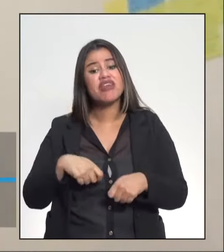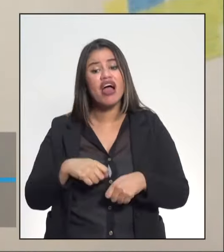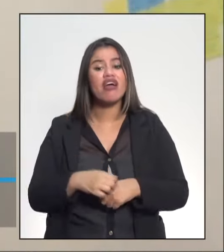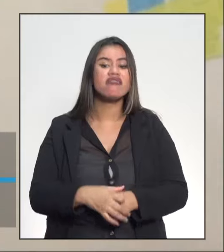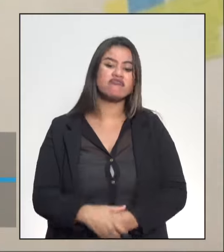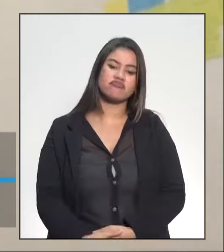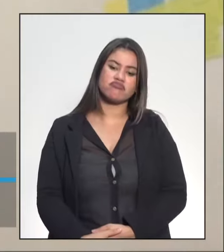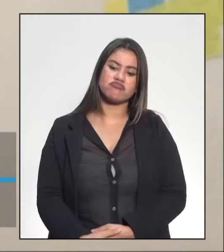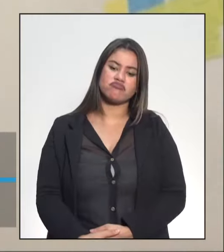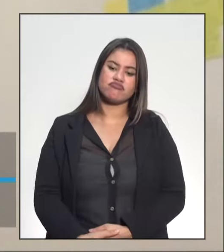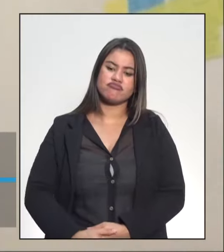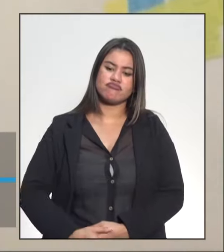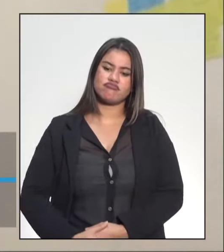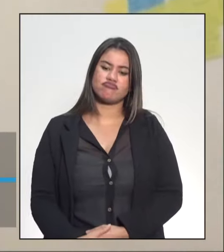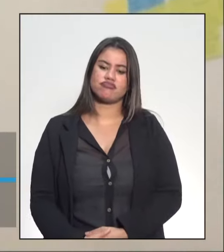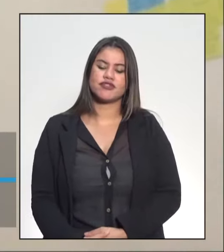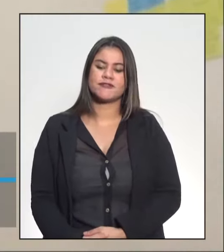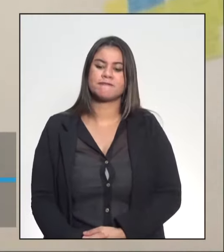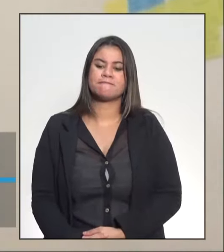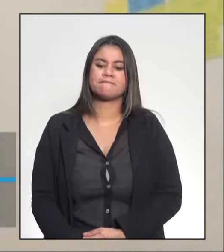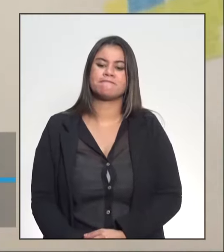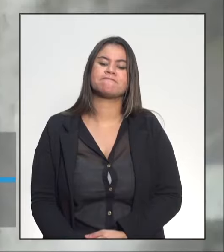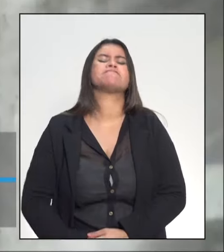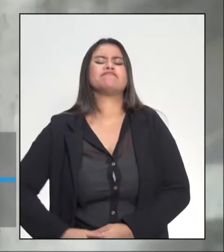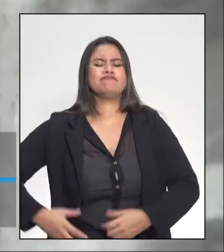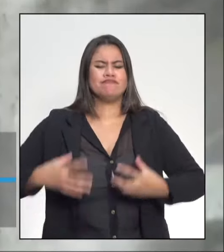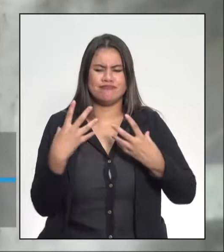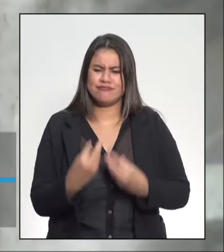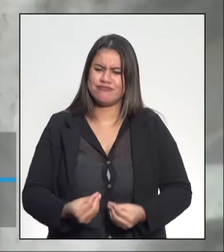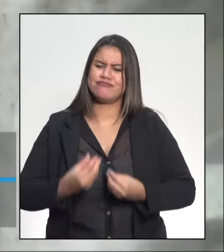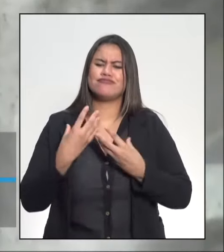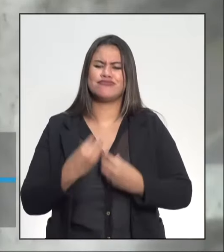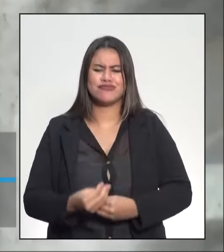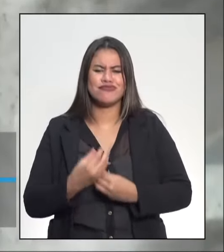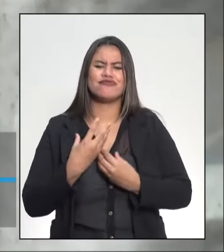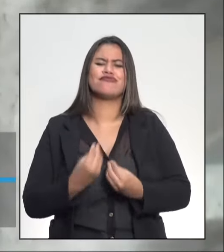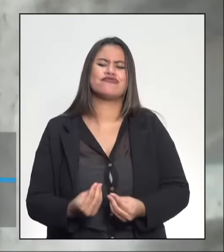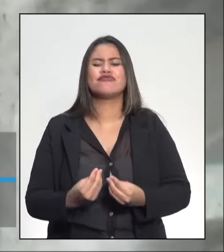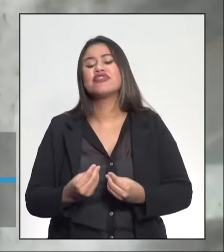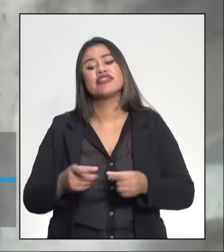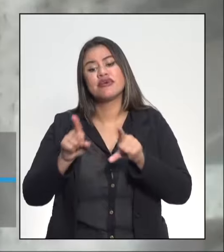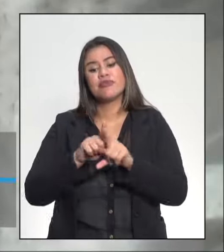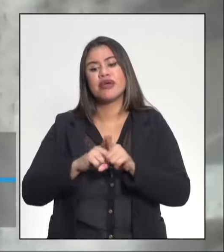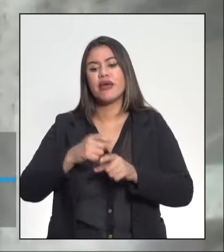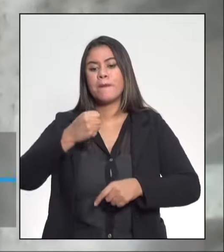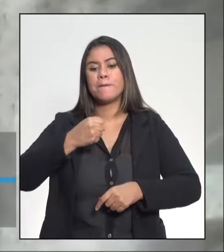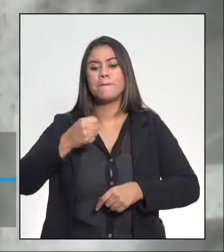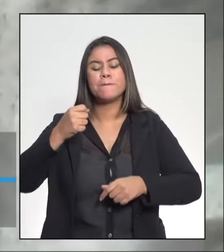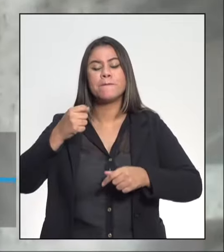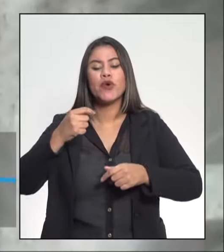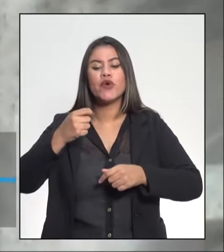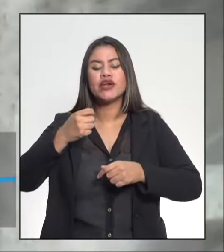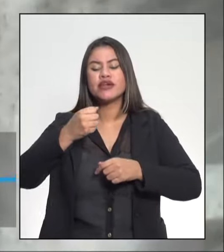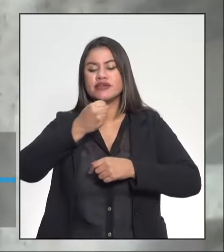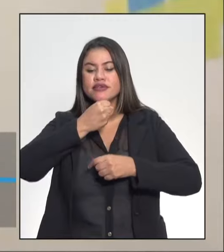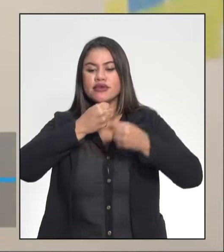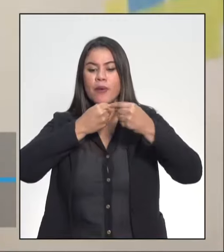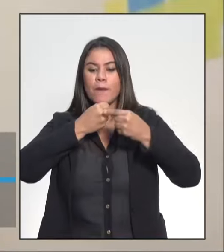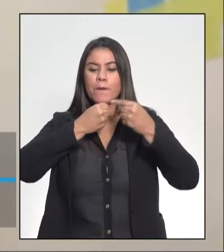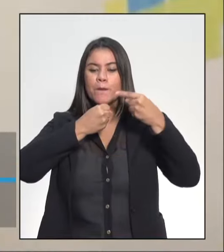que você acha? A gente busca informação no rádio também? Bastante. E hoje tem também os podcasts, né? Que daí a gente pode